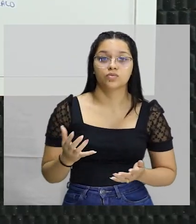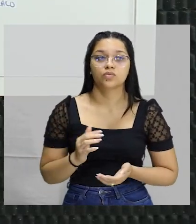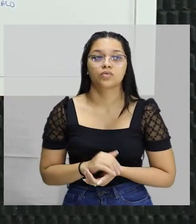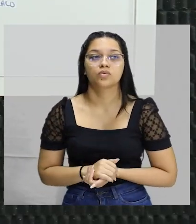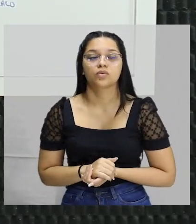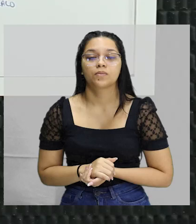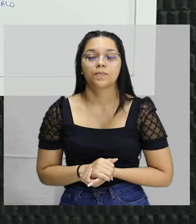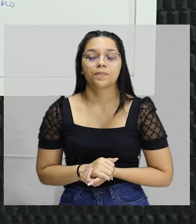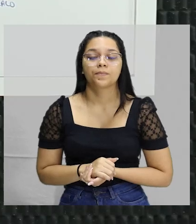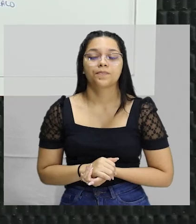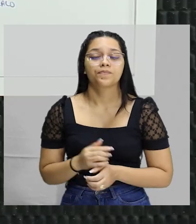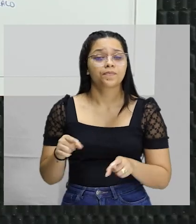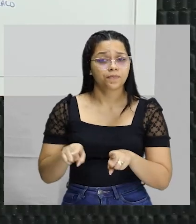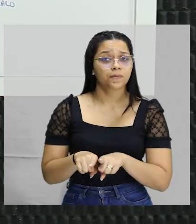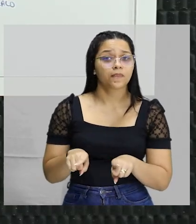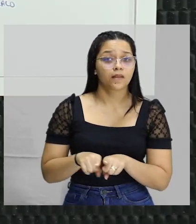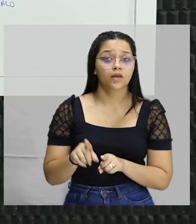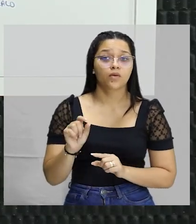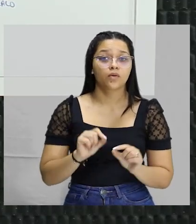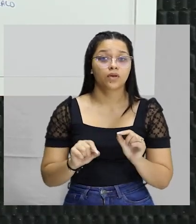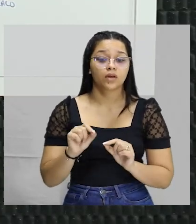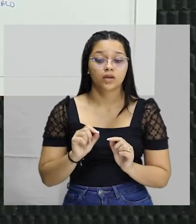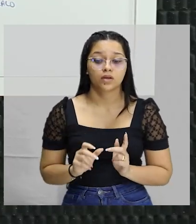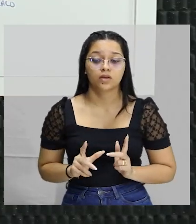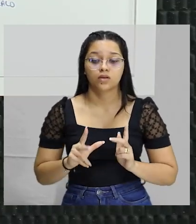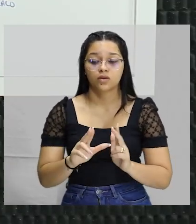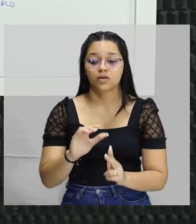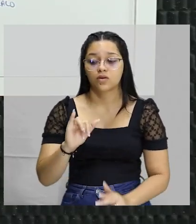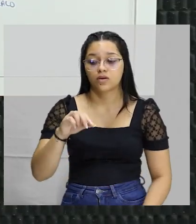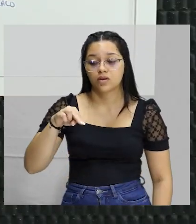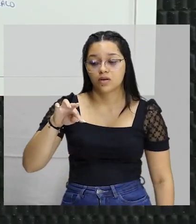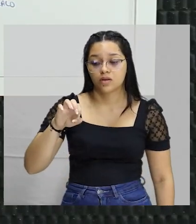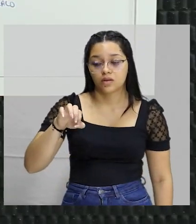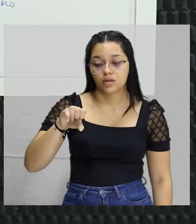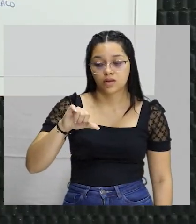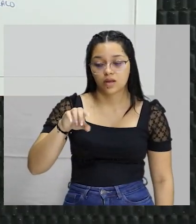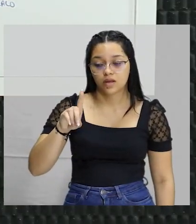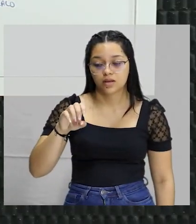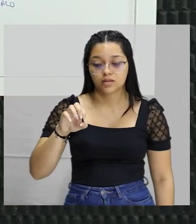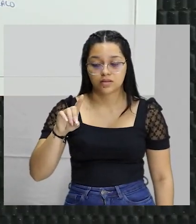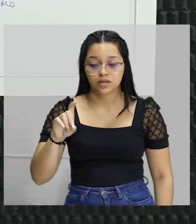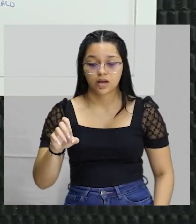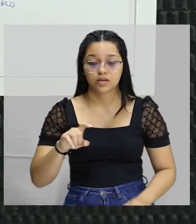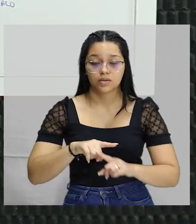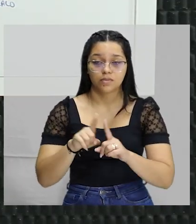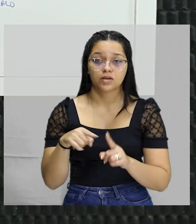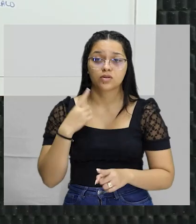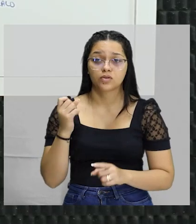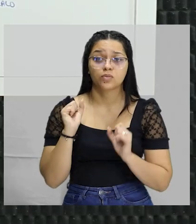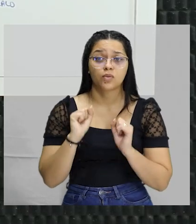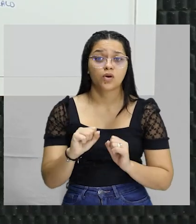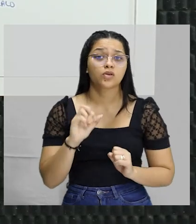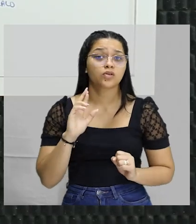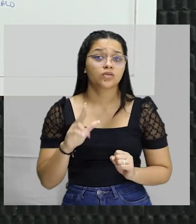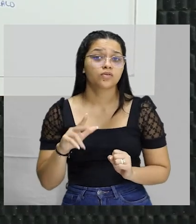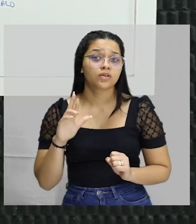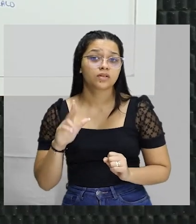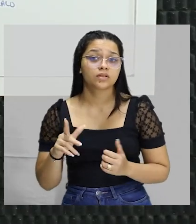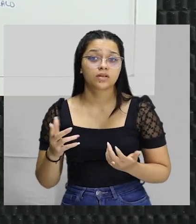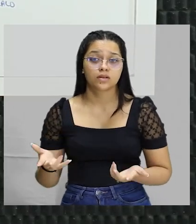Mesma frequência, certo? E que ambos sejam de mesma intensidade. Só que mesmo assim a gente consegue diferenciar,